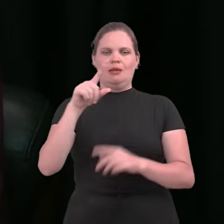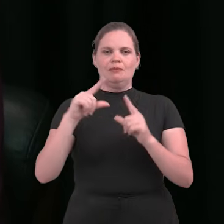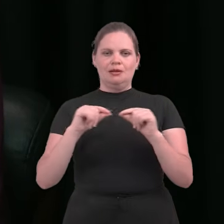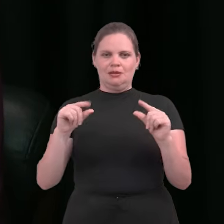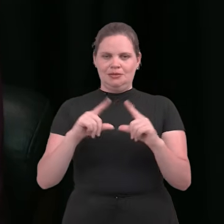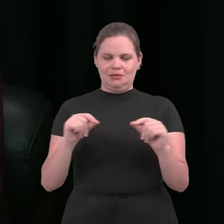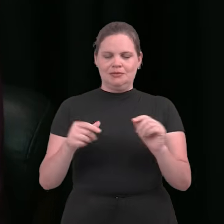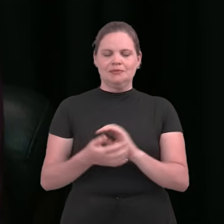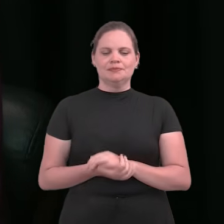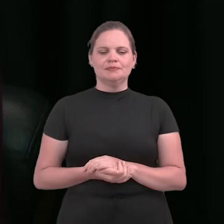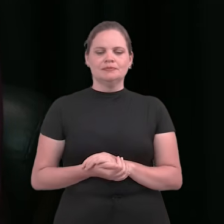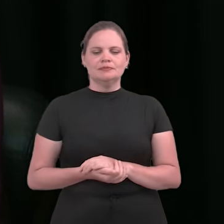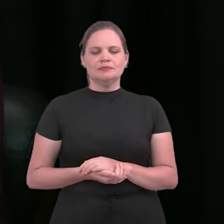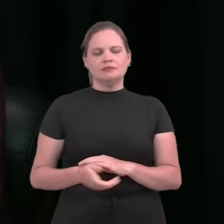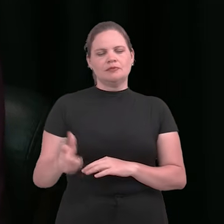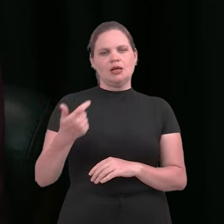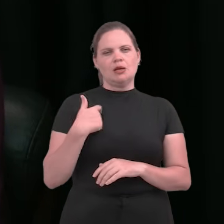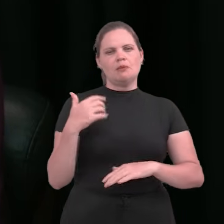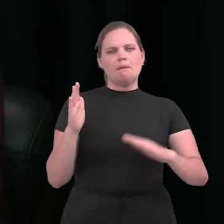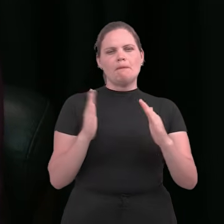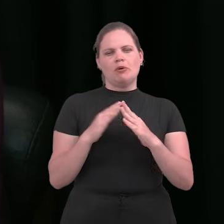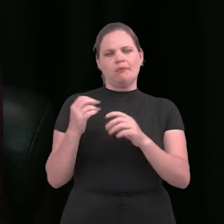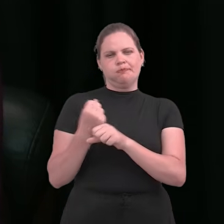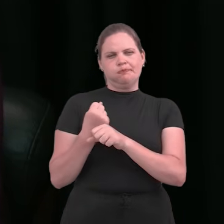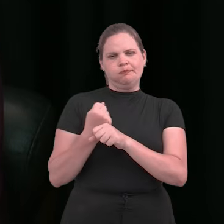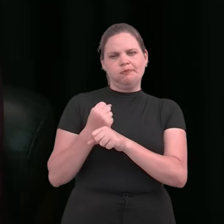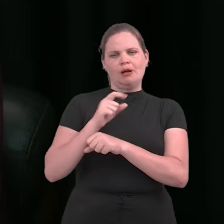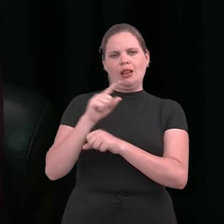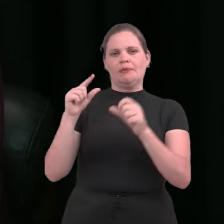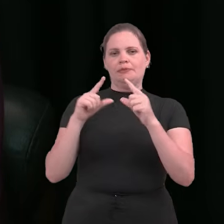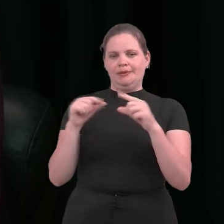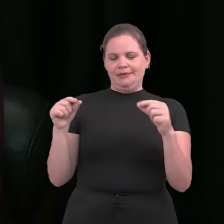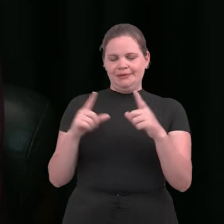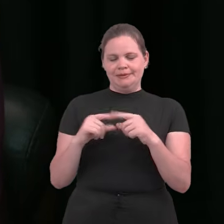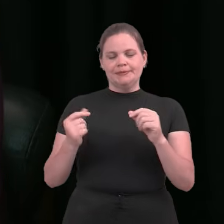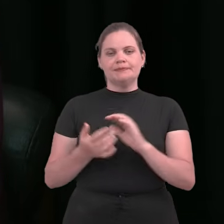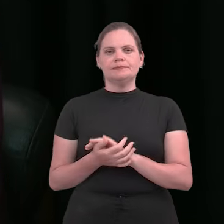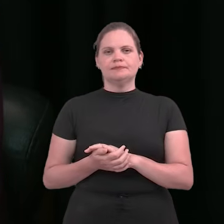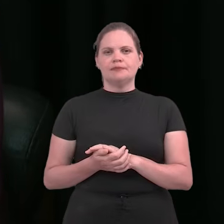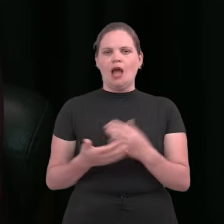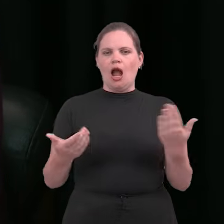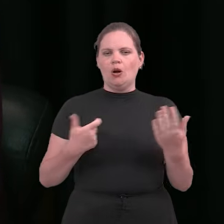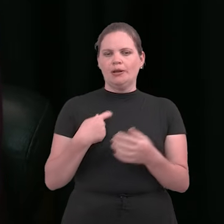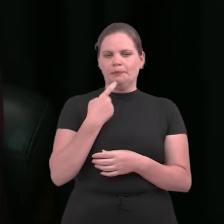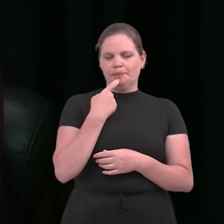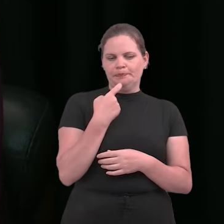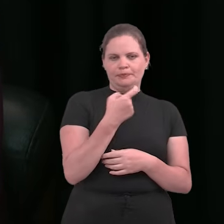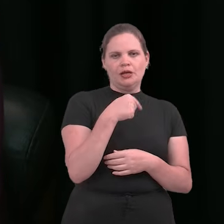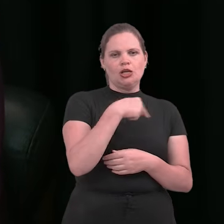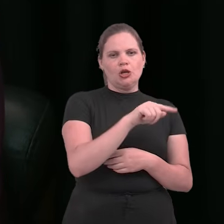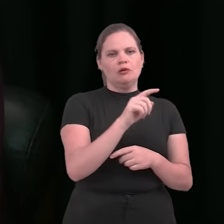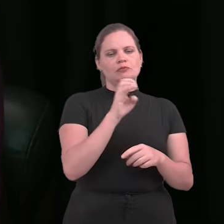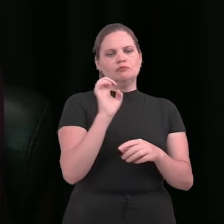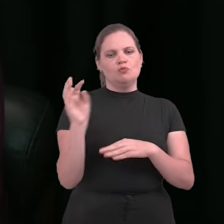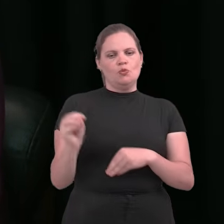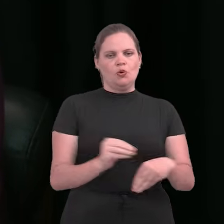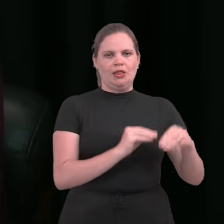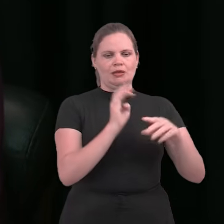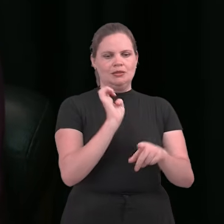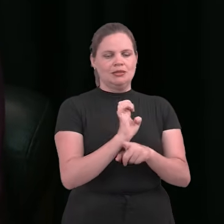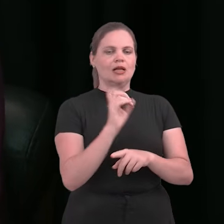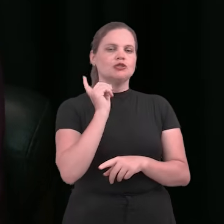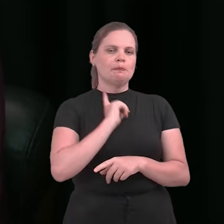Ah, sim. Eu morei durante muitos anos em Brasília. Estou recentemente há 2 anos morando em Belo Horizonte.